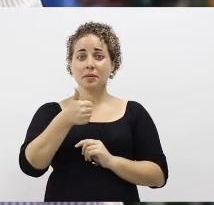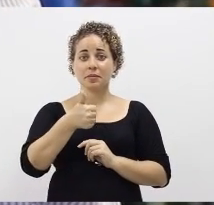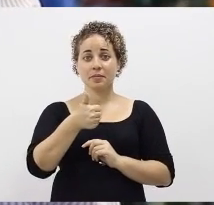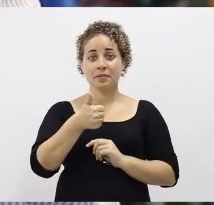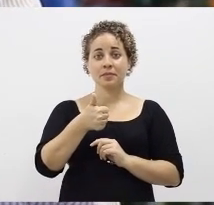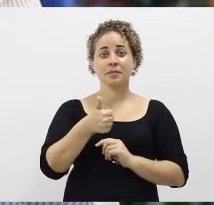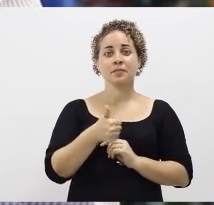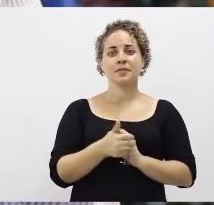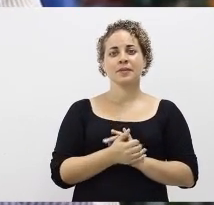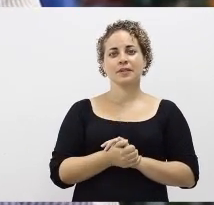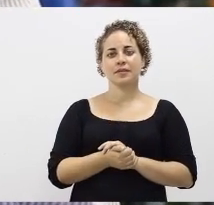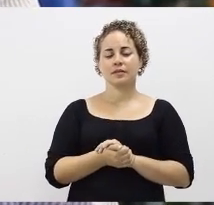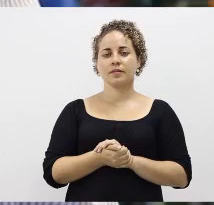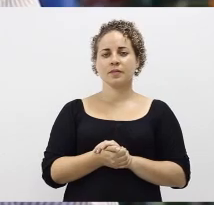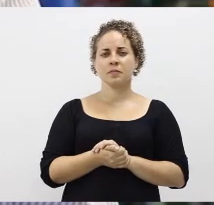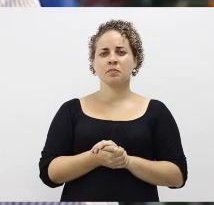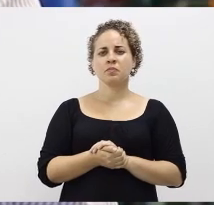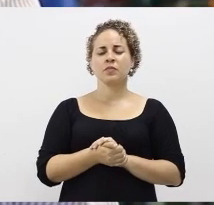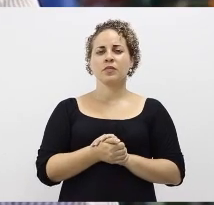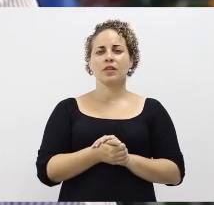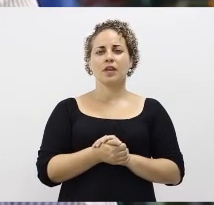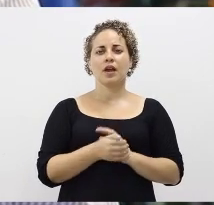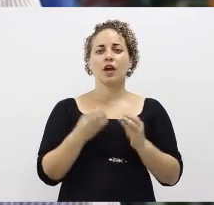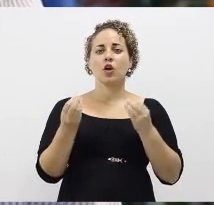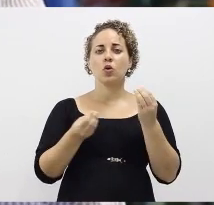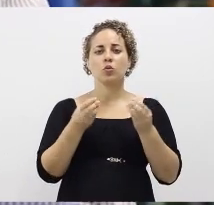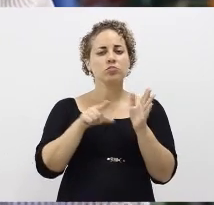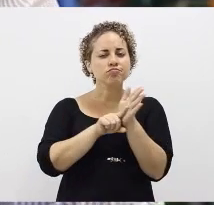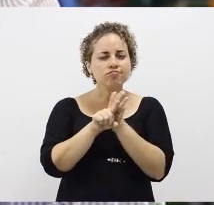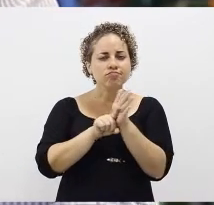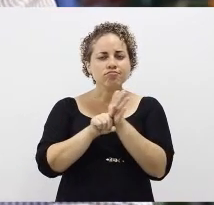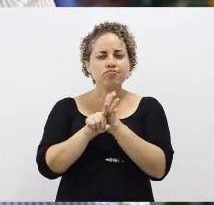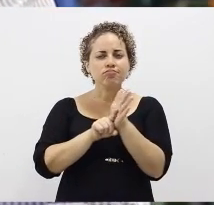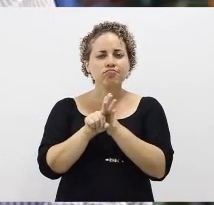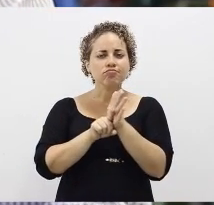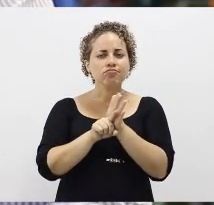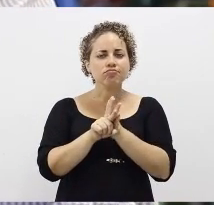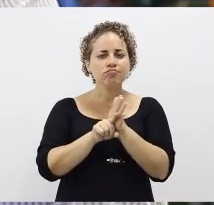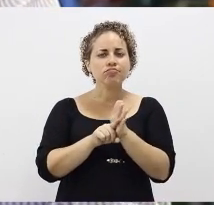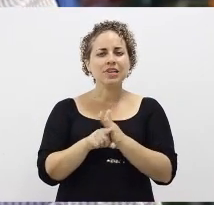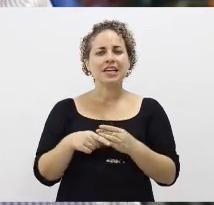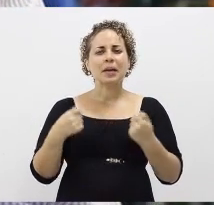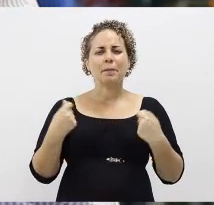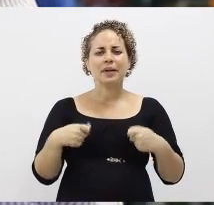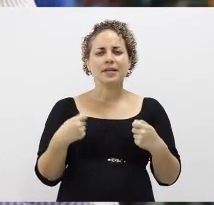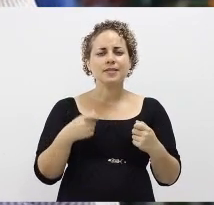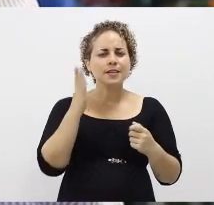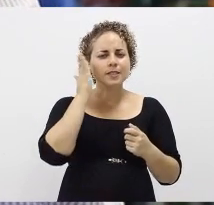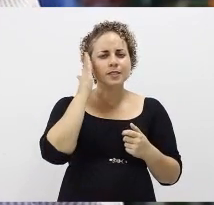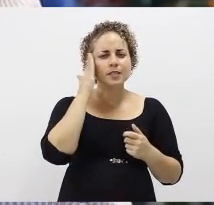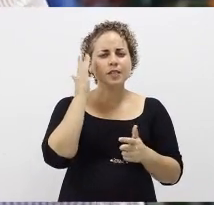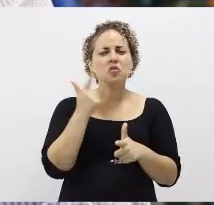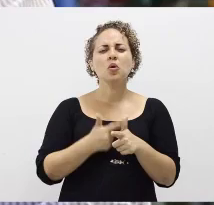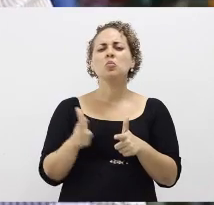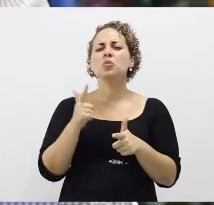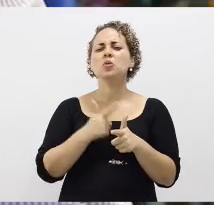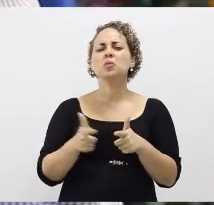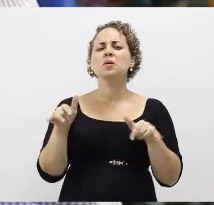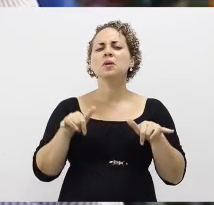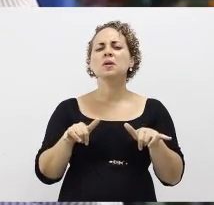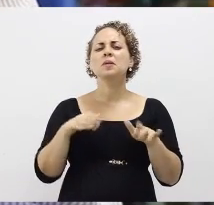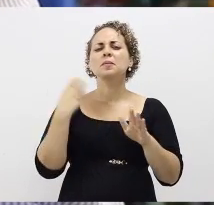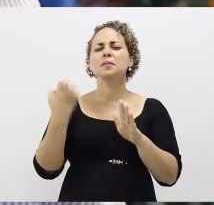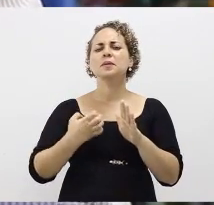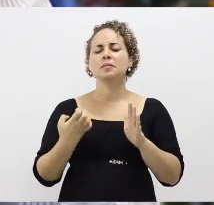etapa corresponde ao exame da situação. Primeiro, é indispensável definir muito bem o problema. Qual é o problema